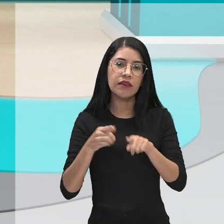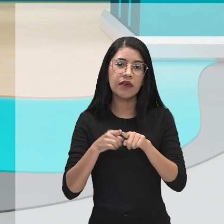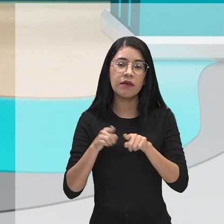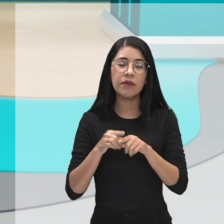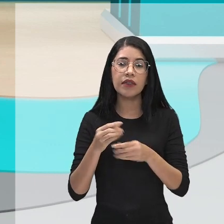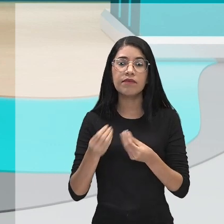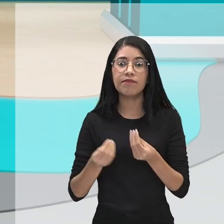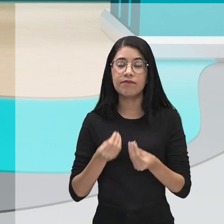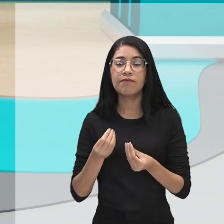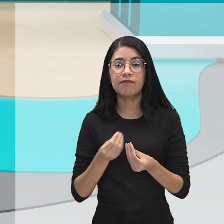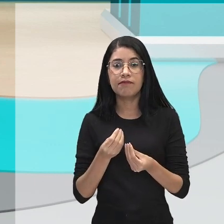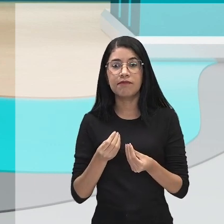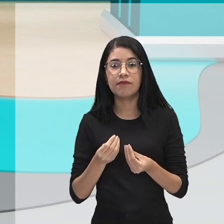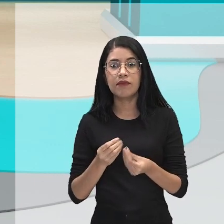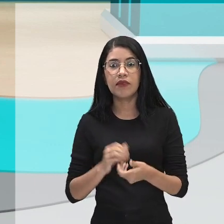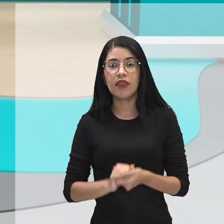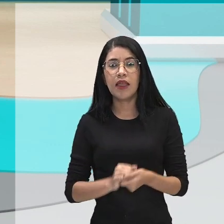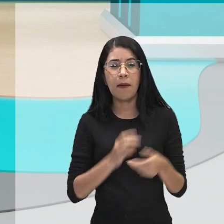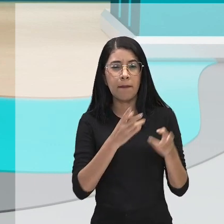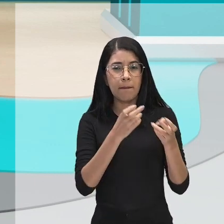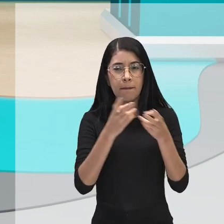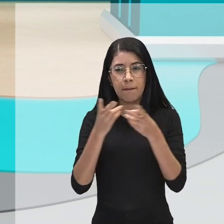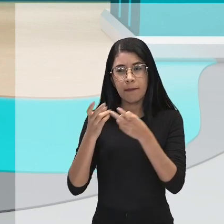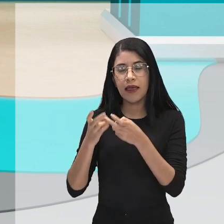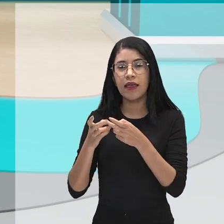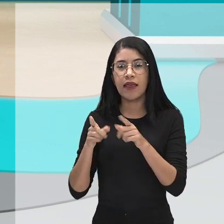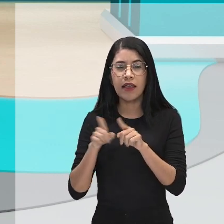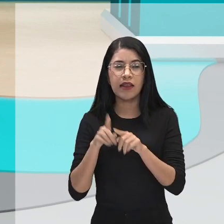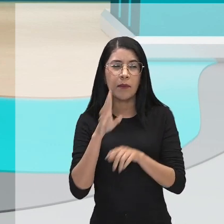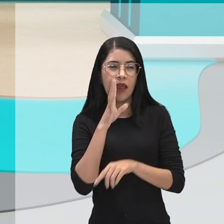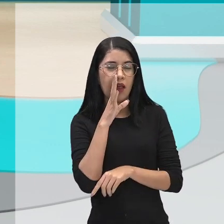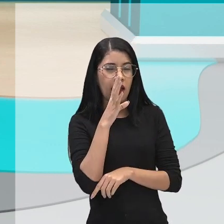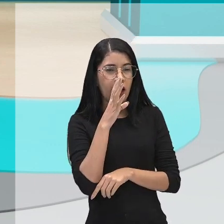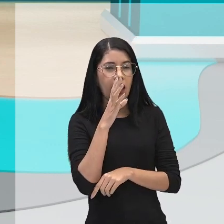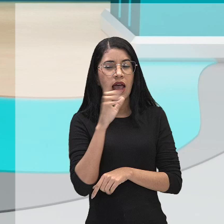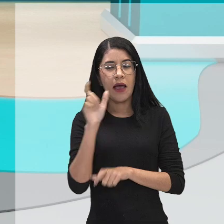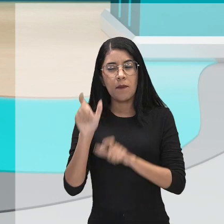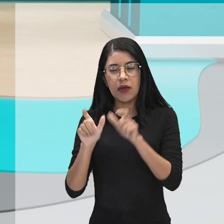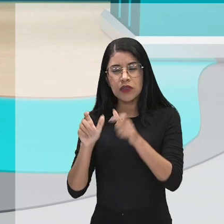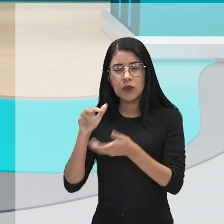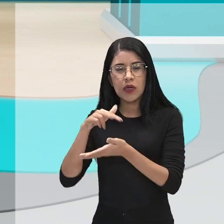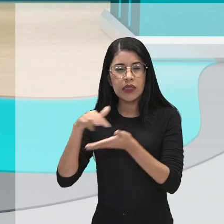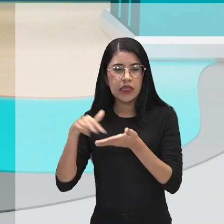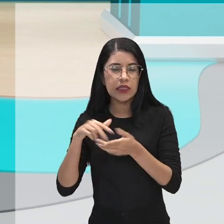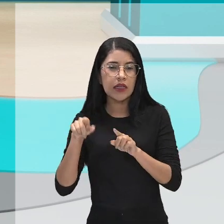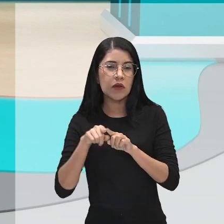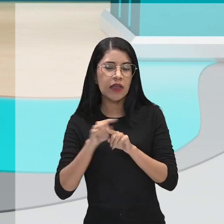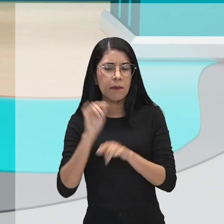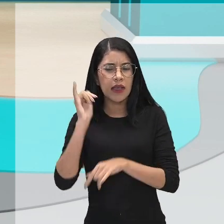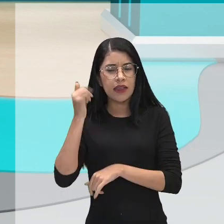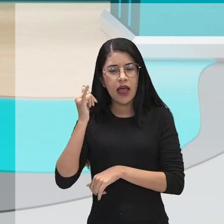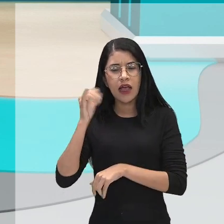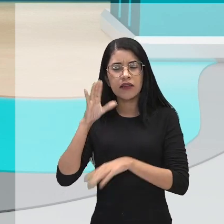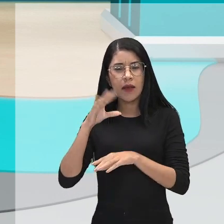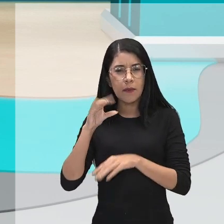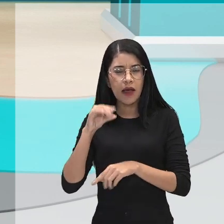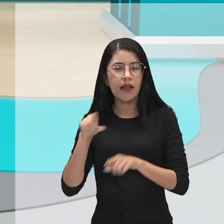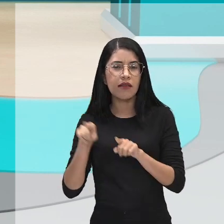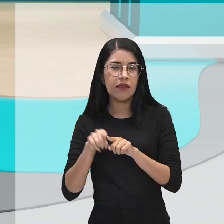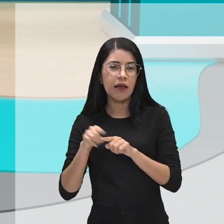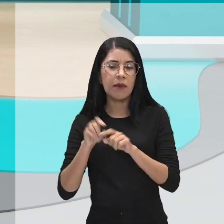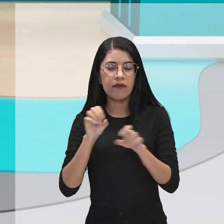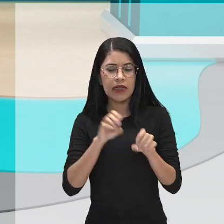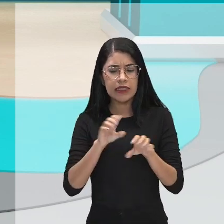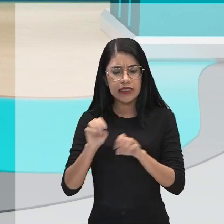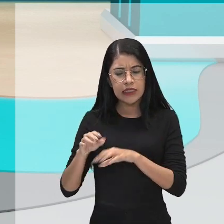através de quê? De observação, das pessoas transmitindo através da oralidade, alguém ensina os